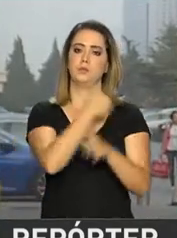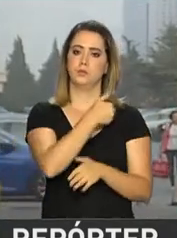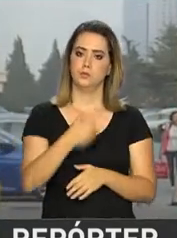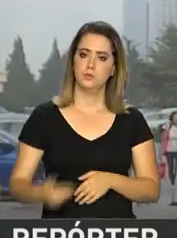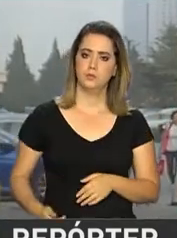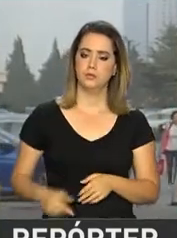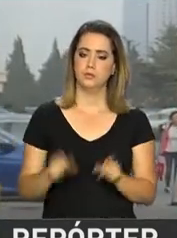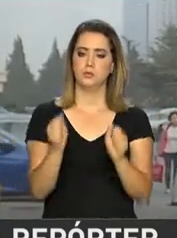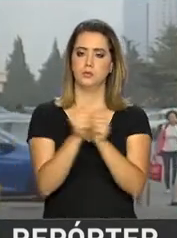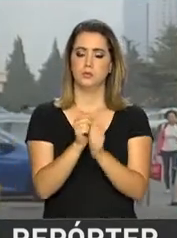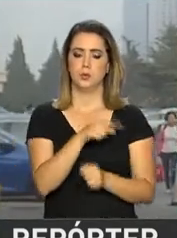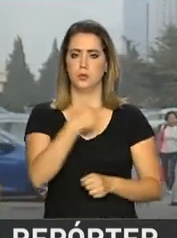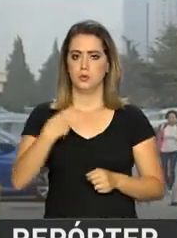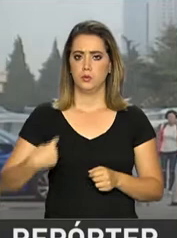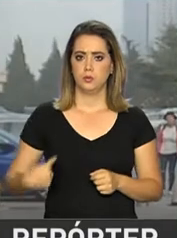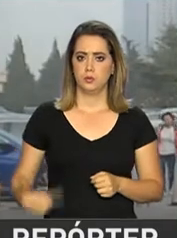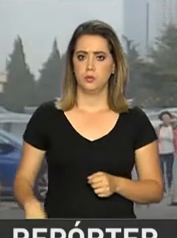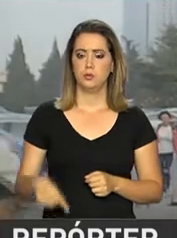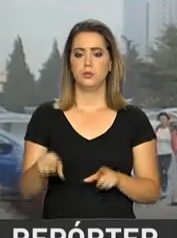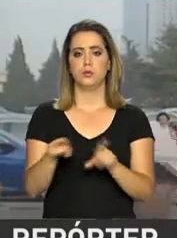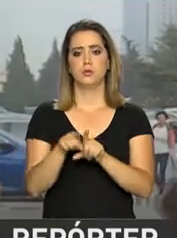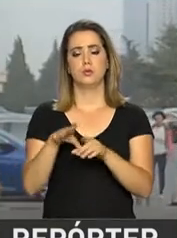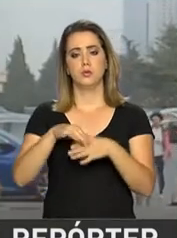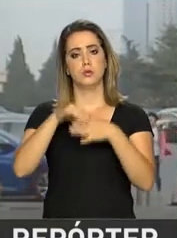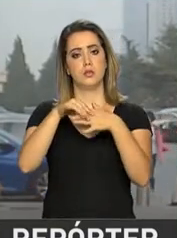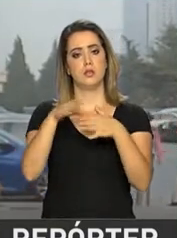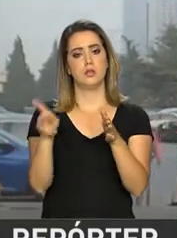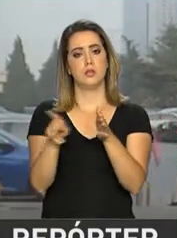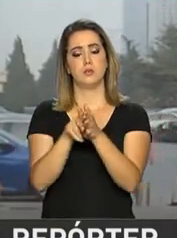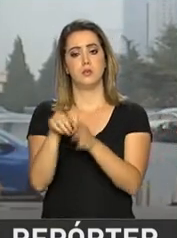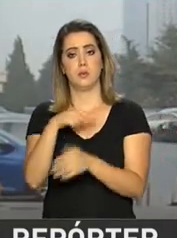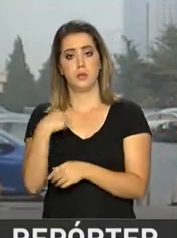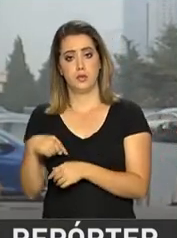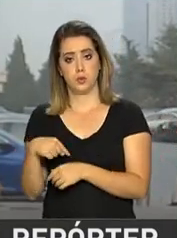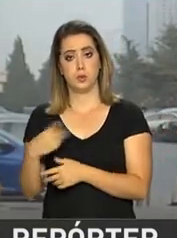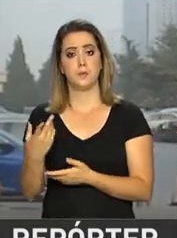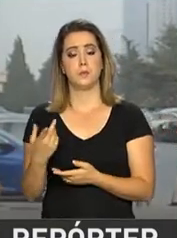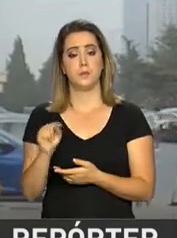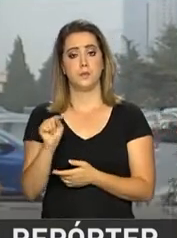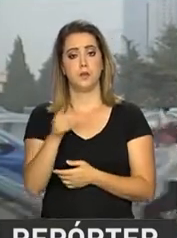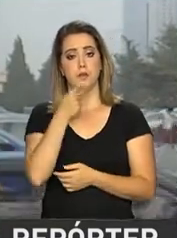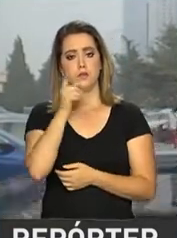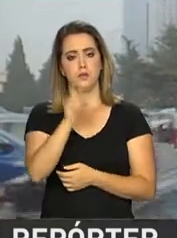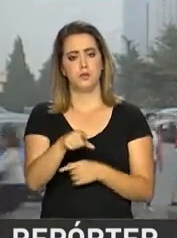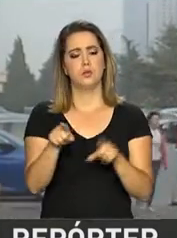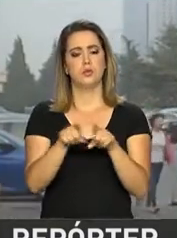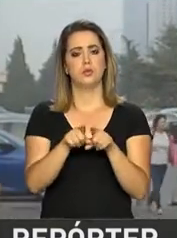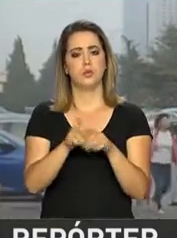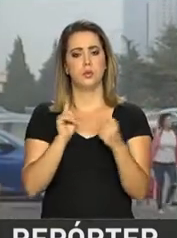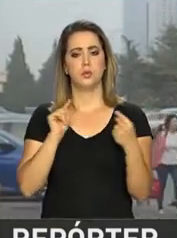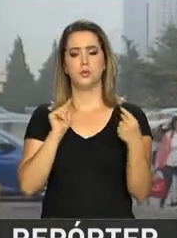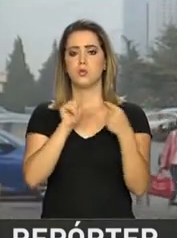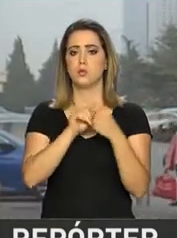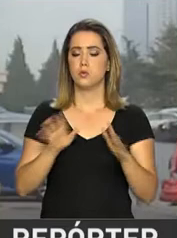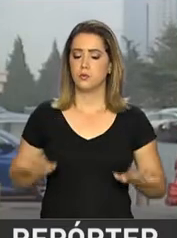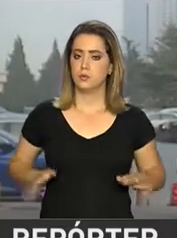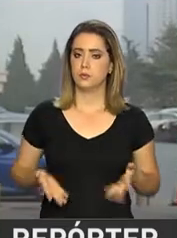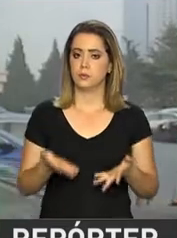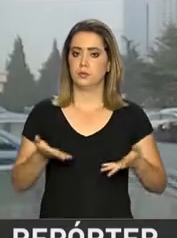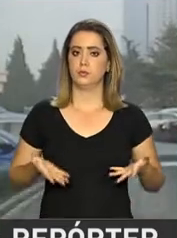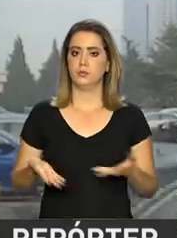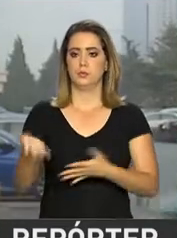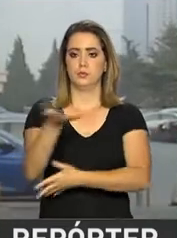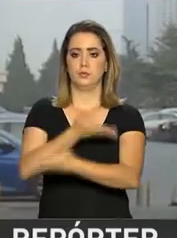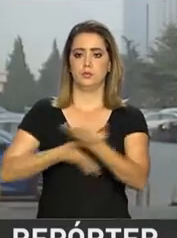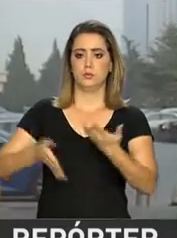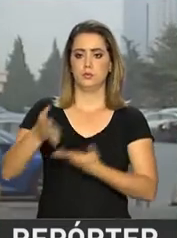reúne com o presidente xi jinping e com autoridades chinesas segundo o presidente temer o objetivo é incentivar as relações